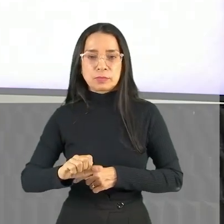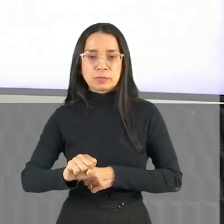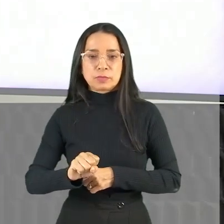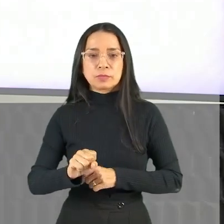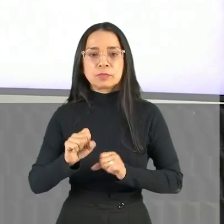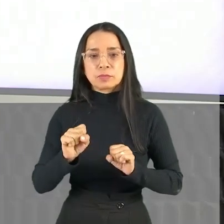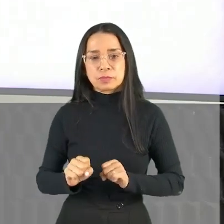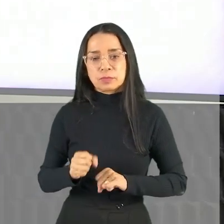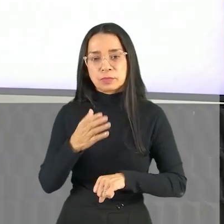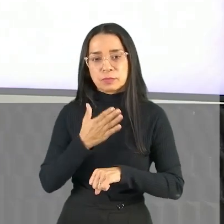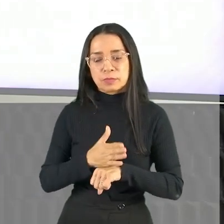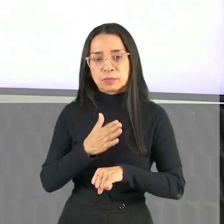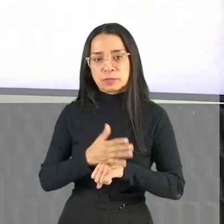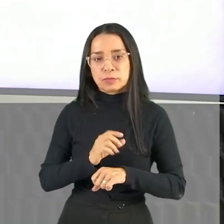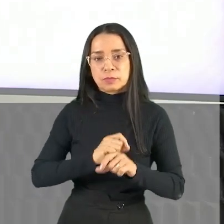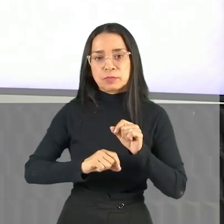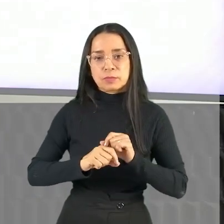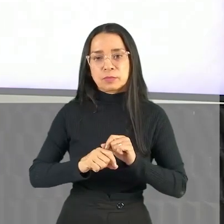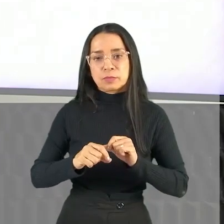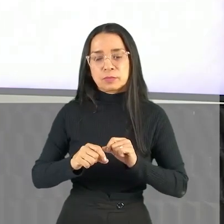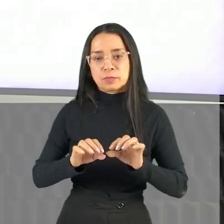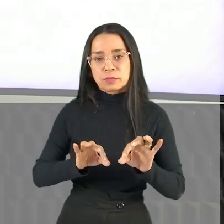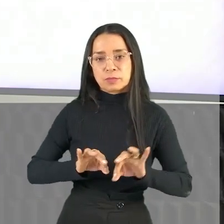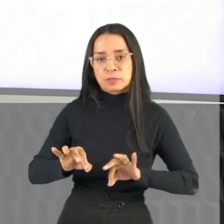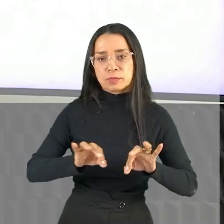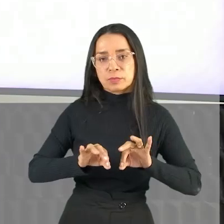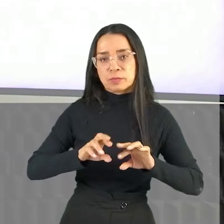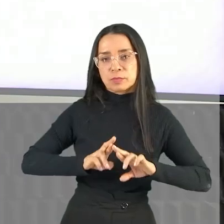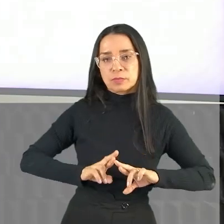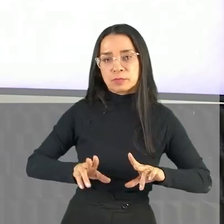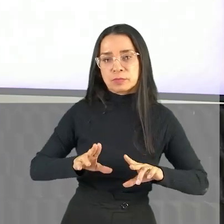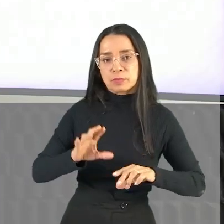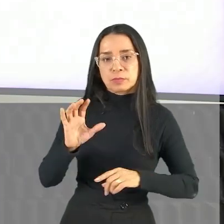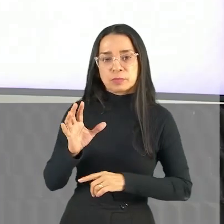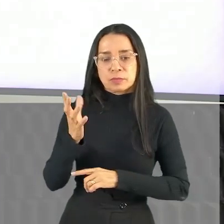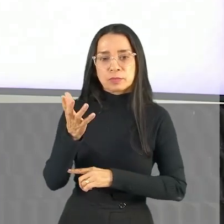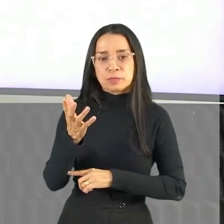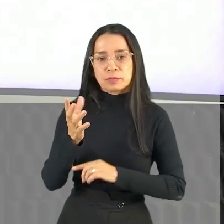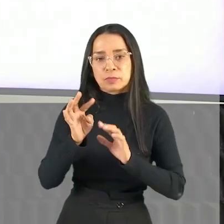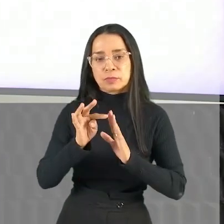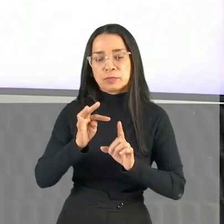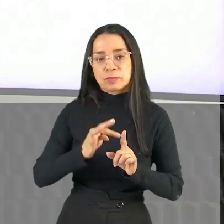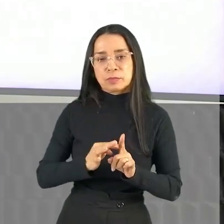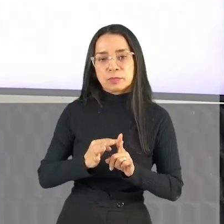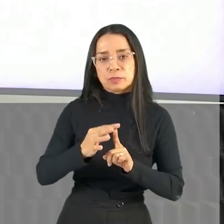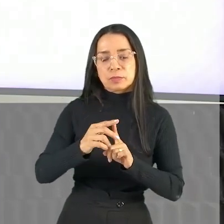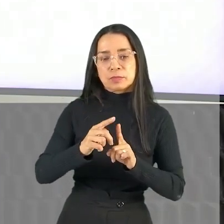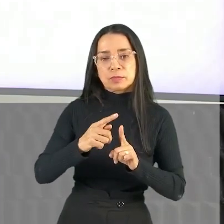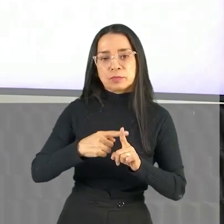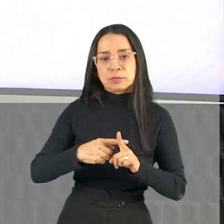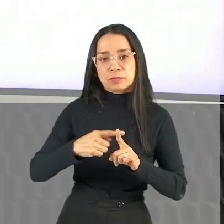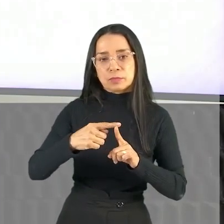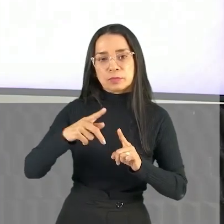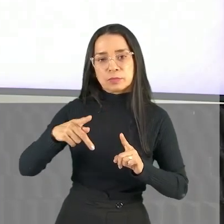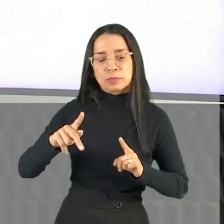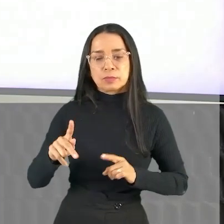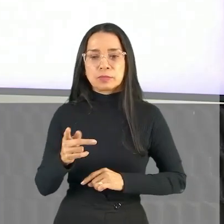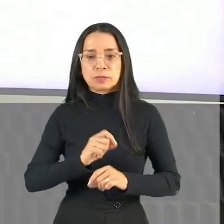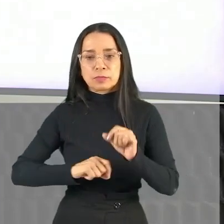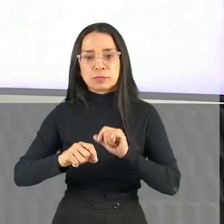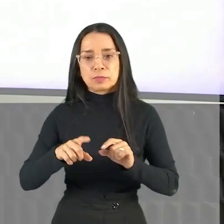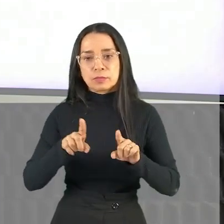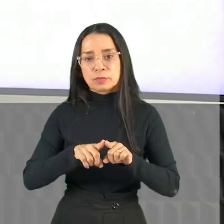atividade regulada por diferentes condições de temperatura e pH, foi realizado experimento para testar as condições ótimas